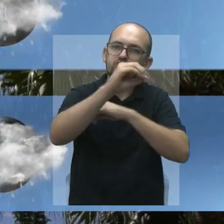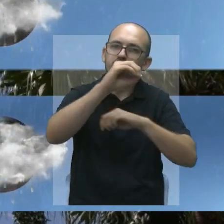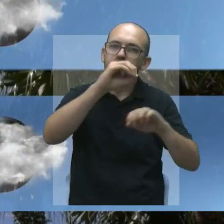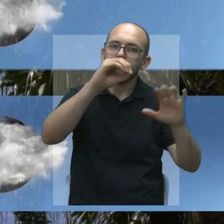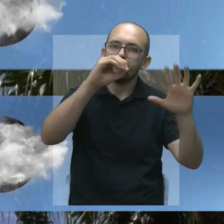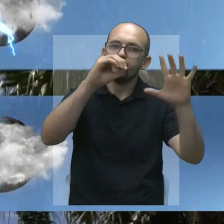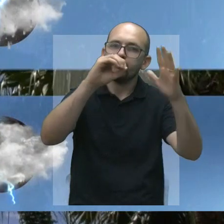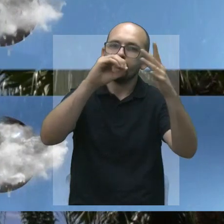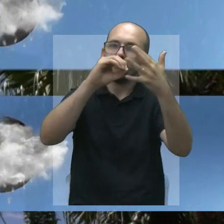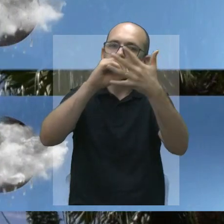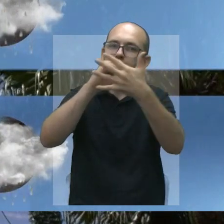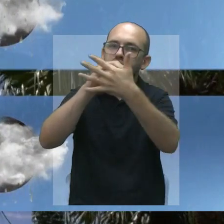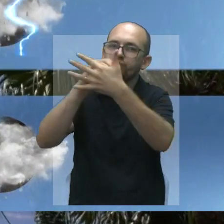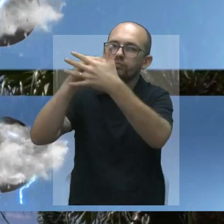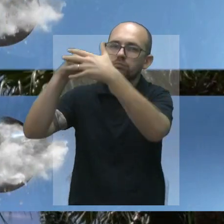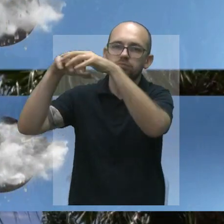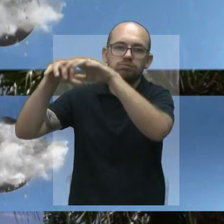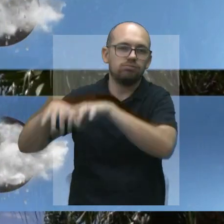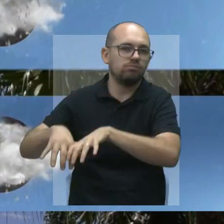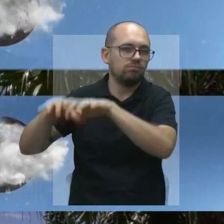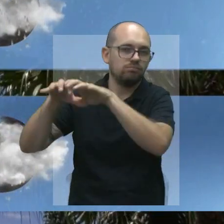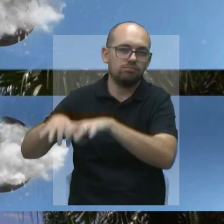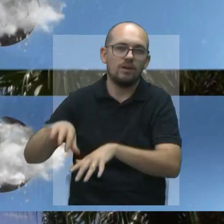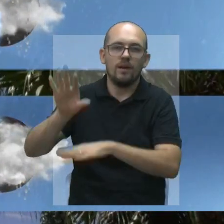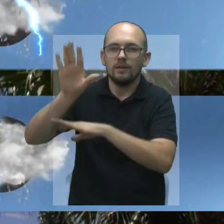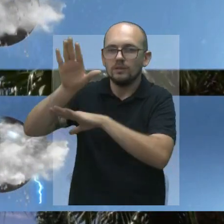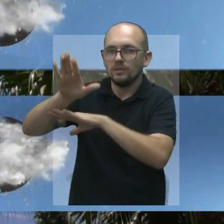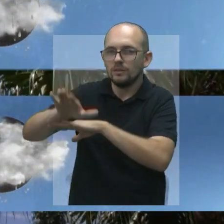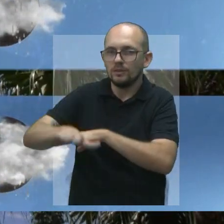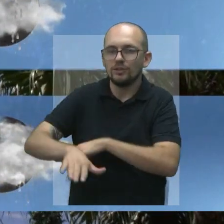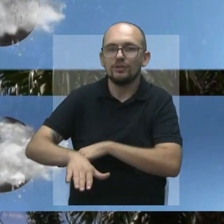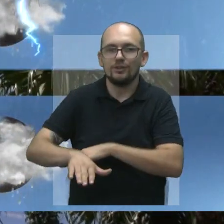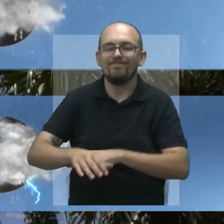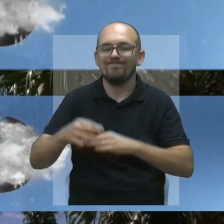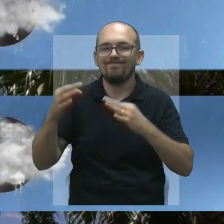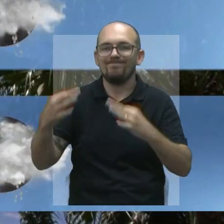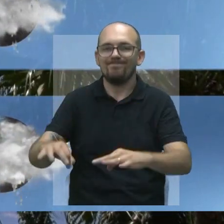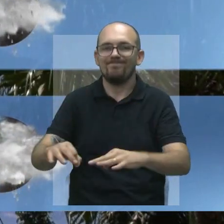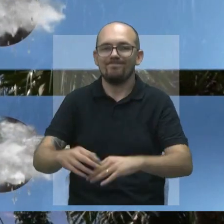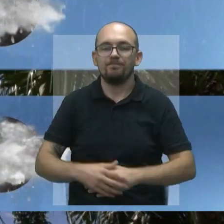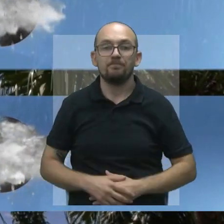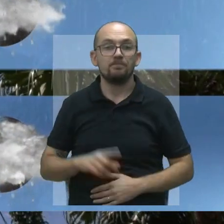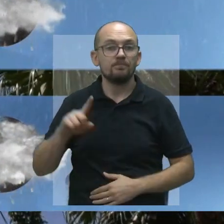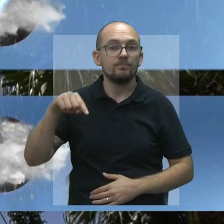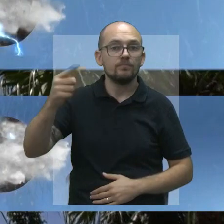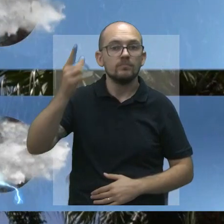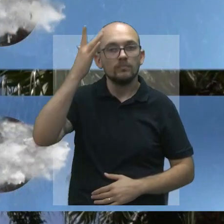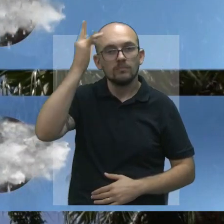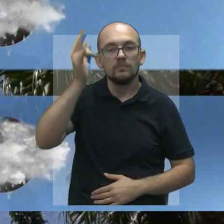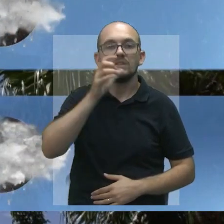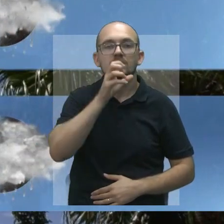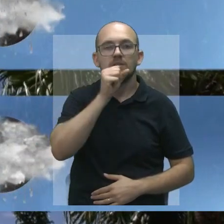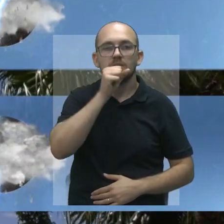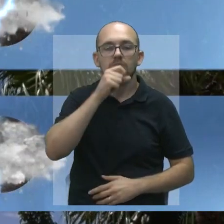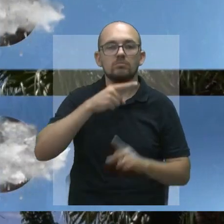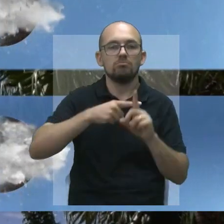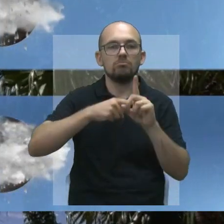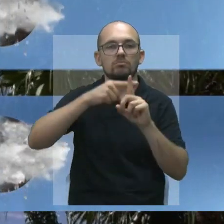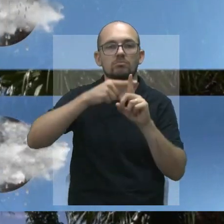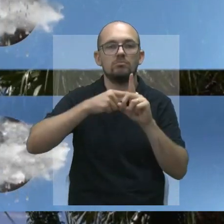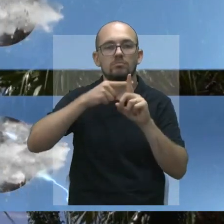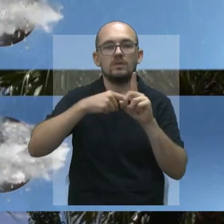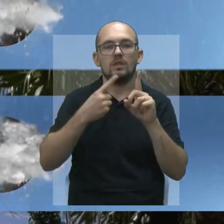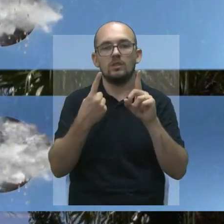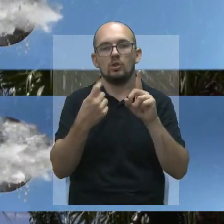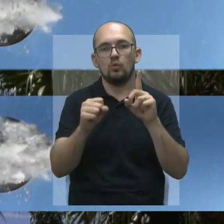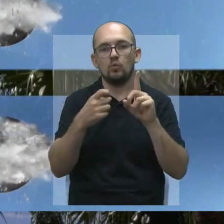nebulosidade e o tempo mais quente, mais úmido, chuva é o resultado certo. Sábado, a temperatura mínima deve ficar na casa dos